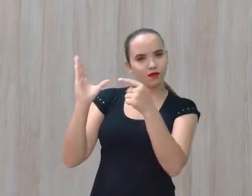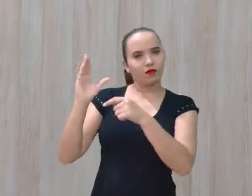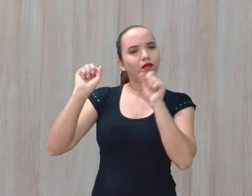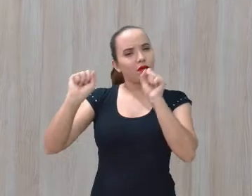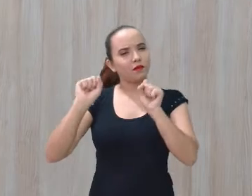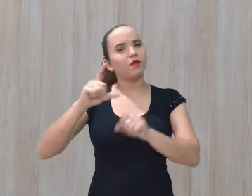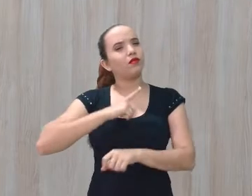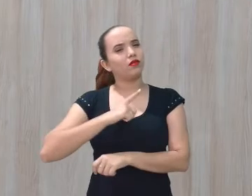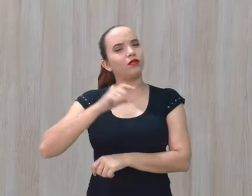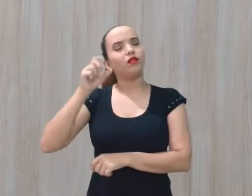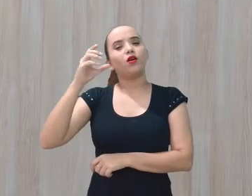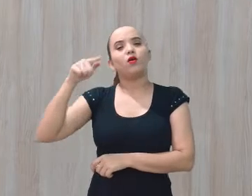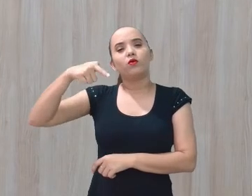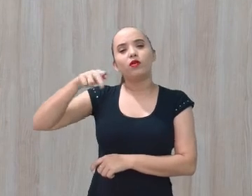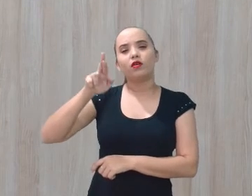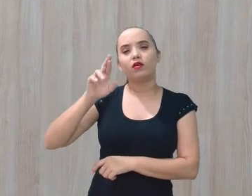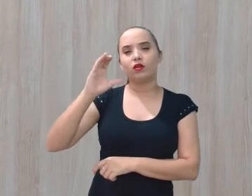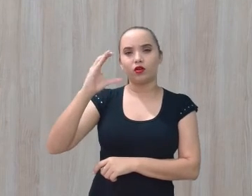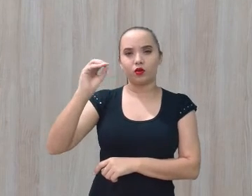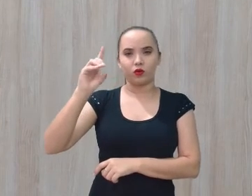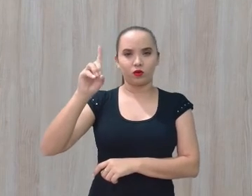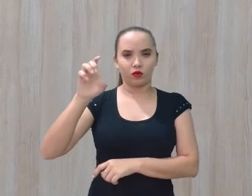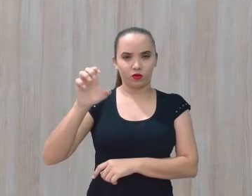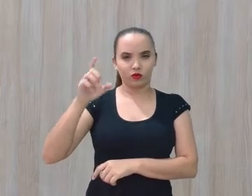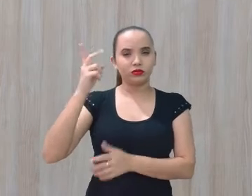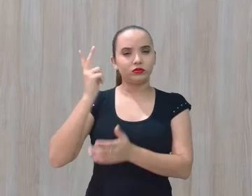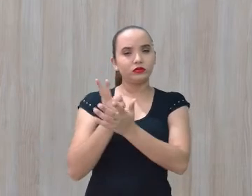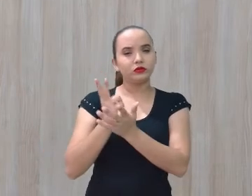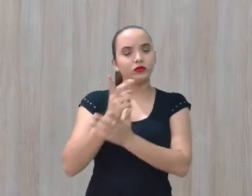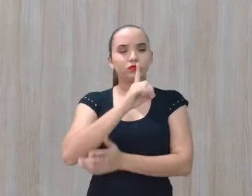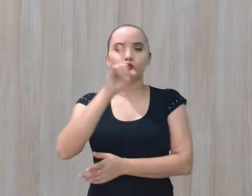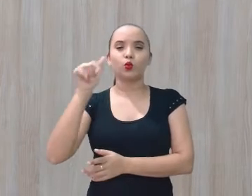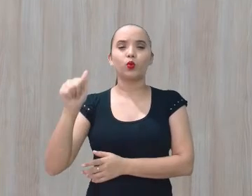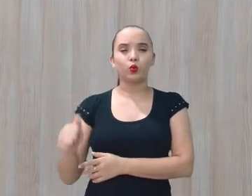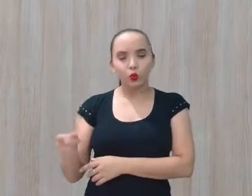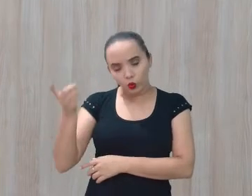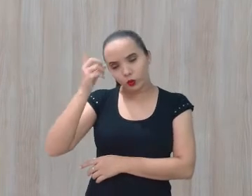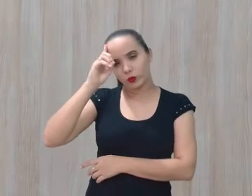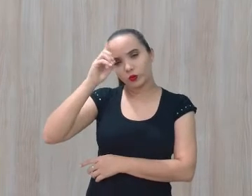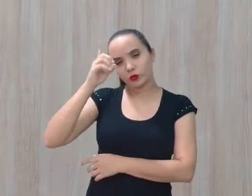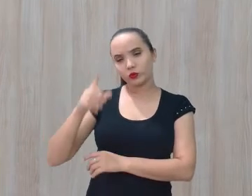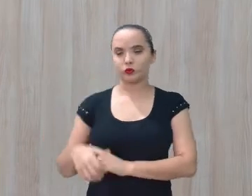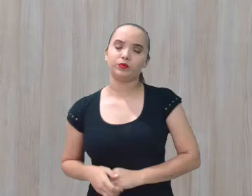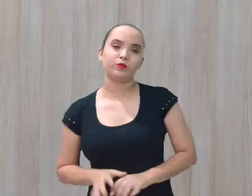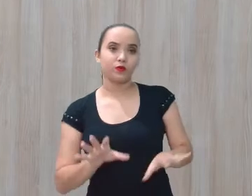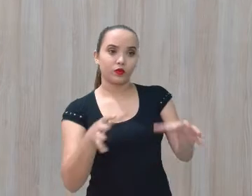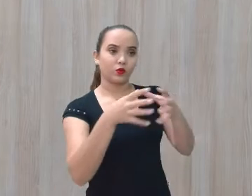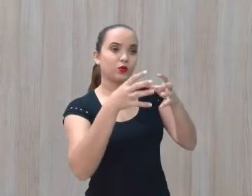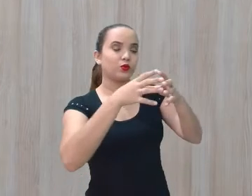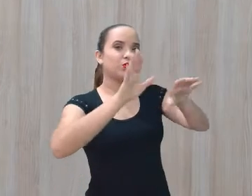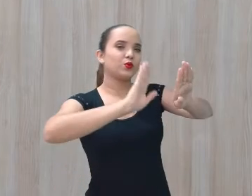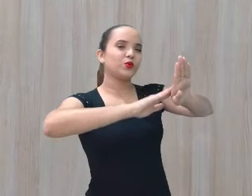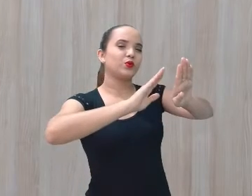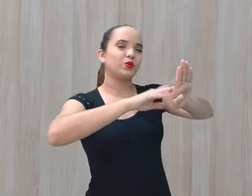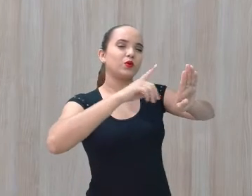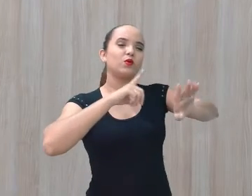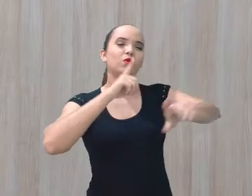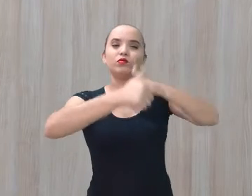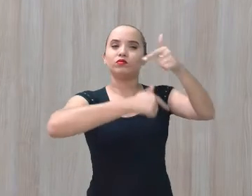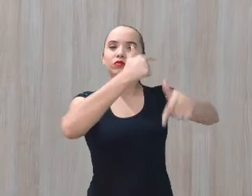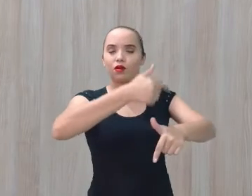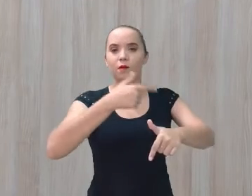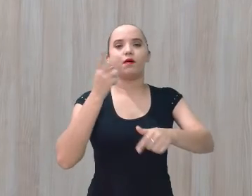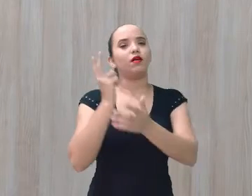aparece todos os dias. Aí a nossa equipe de produção estão aí ligadinhos e já joga aí na tela,